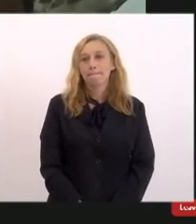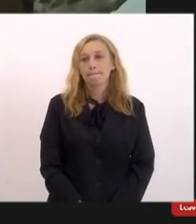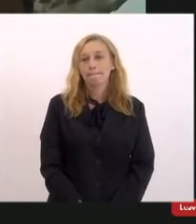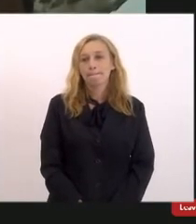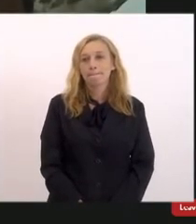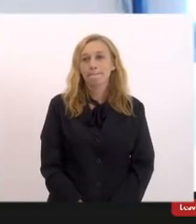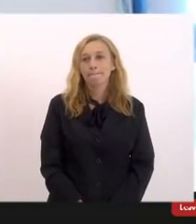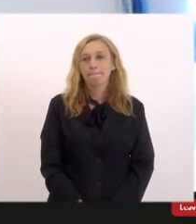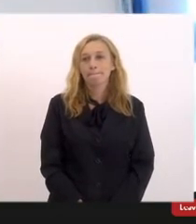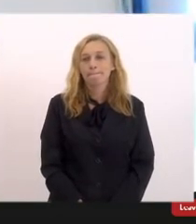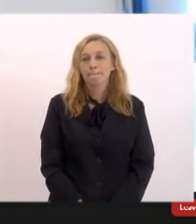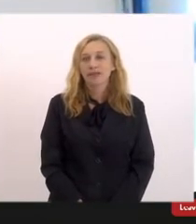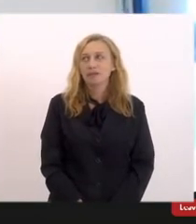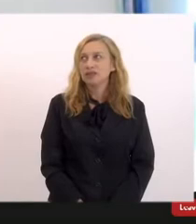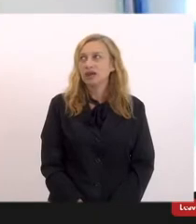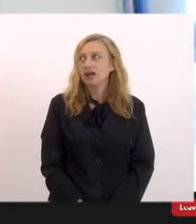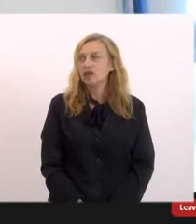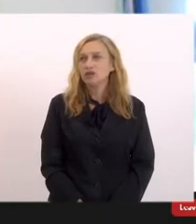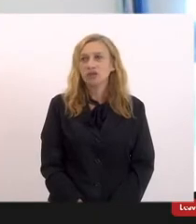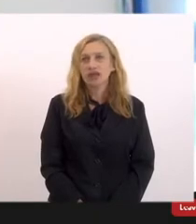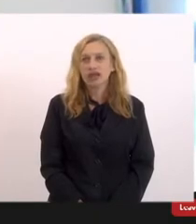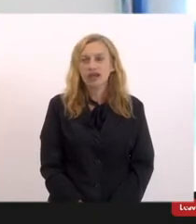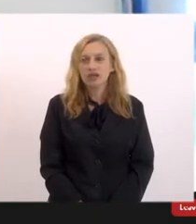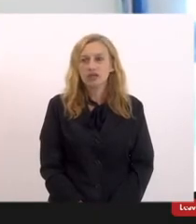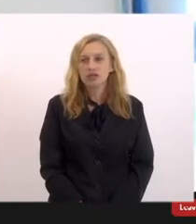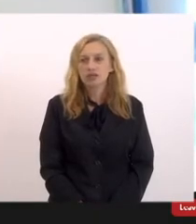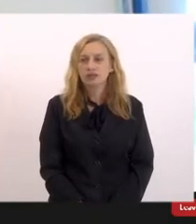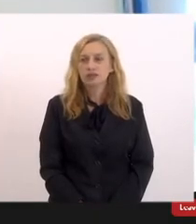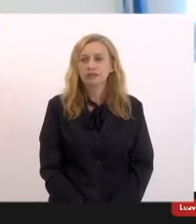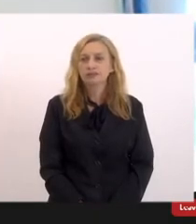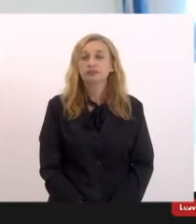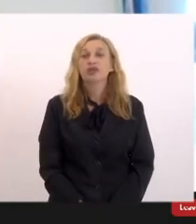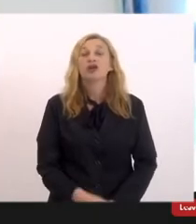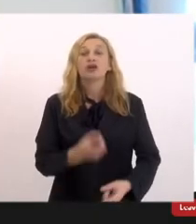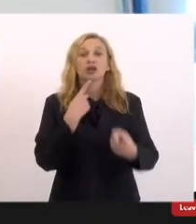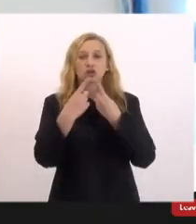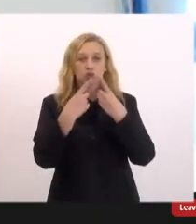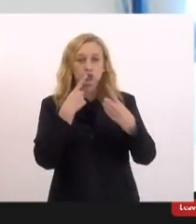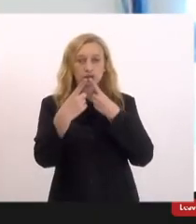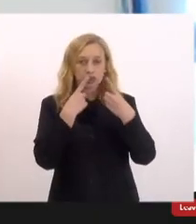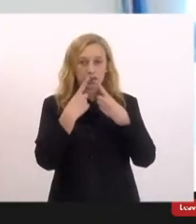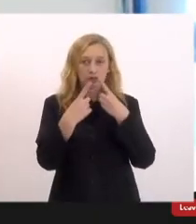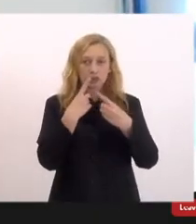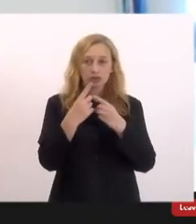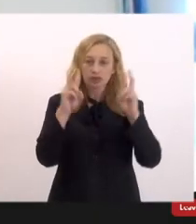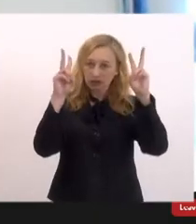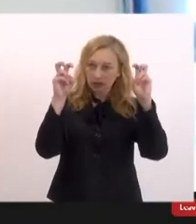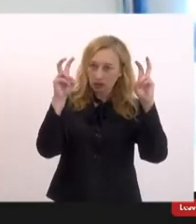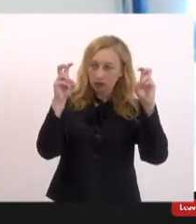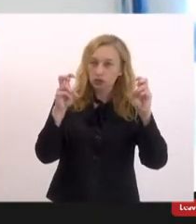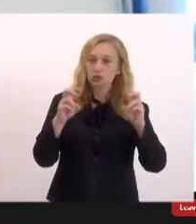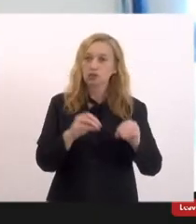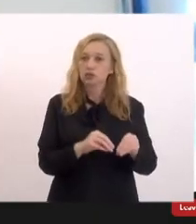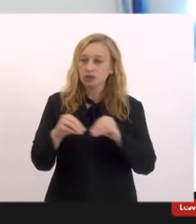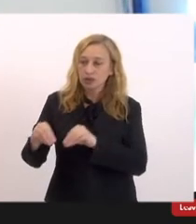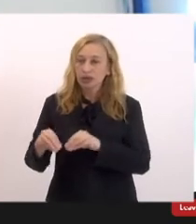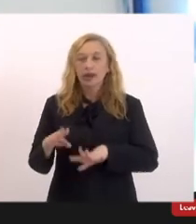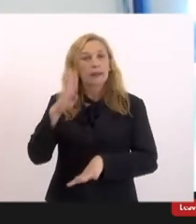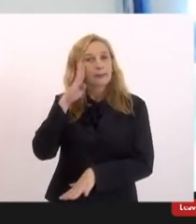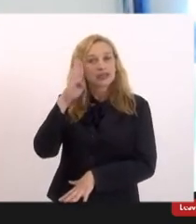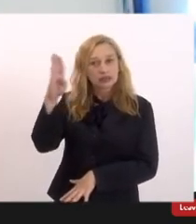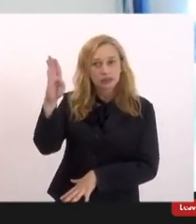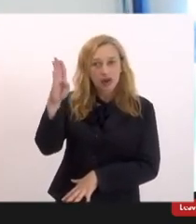Muito obrigado, Alessandra. Vamos fazer essa discussão específica assim, nessa transição, para a gente é um tema